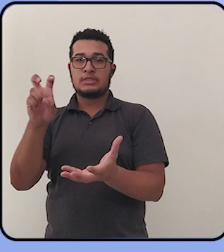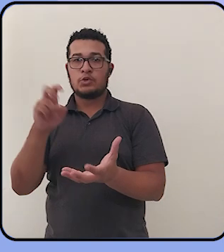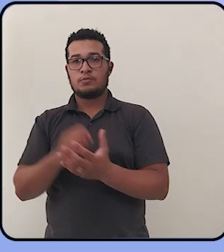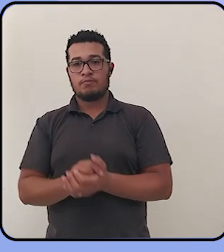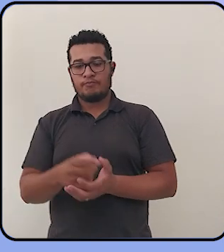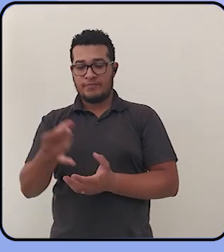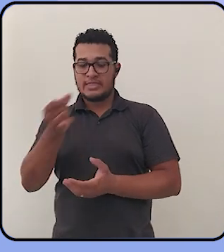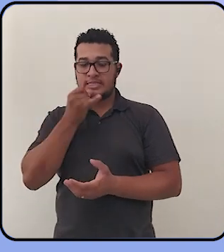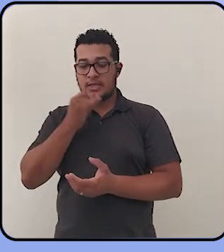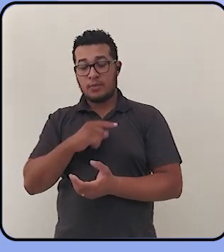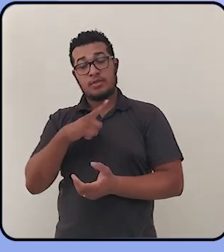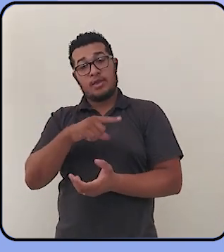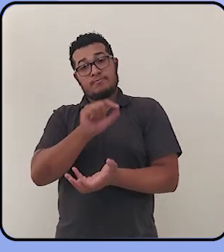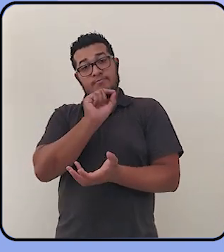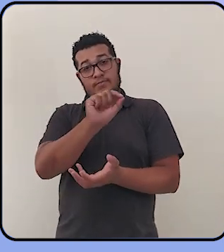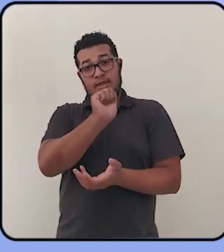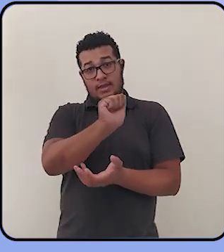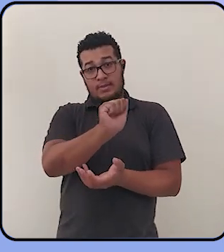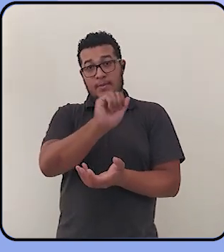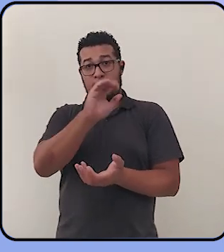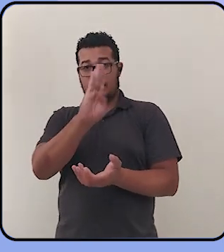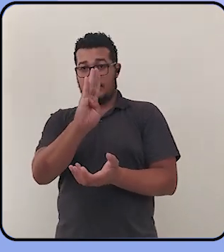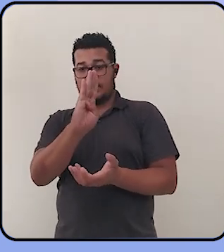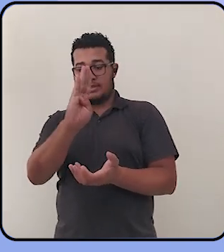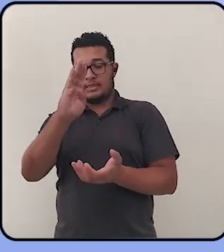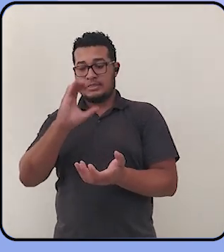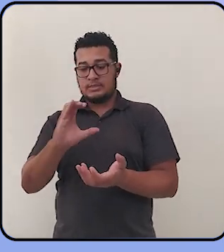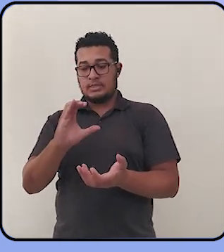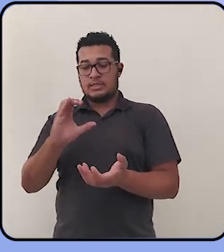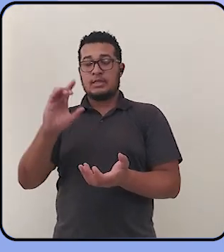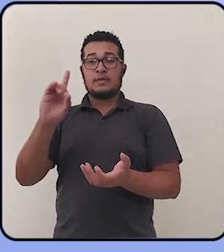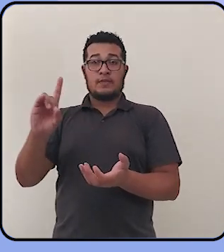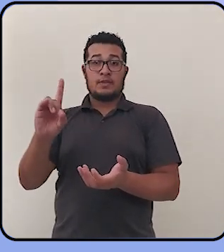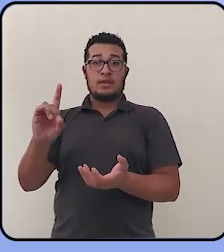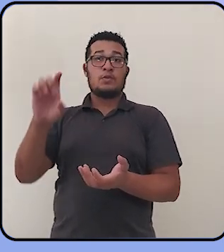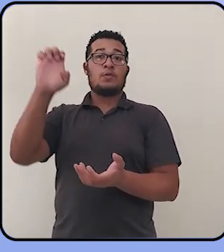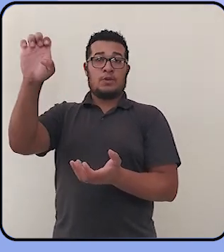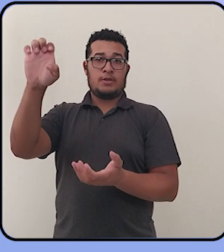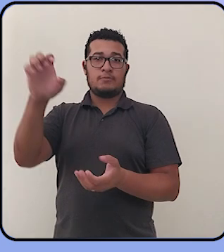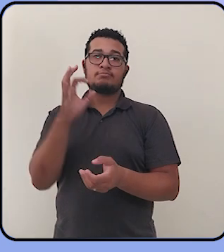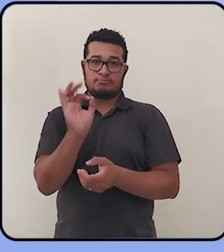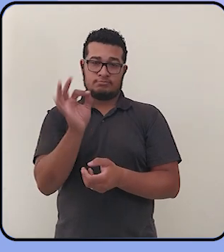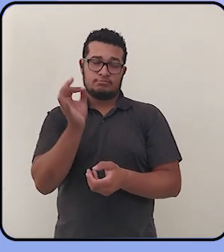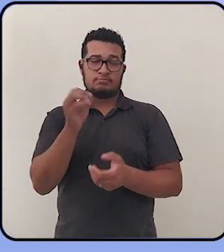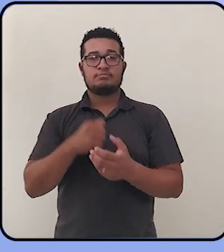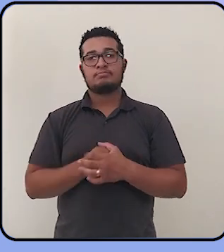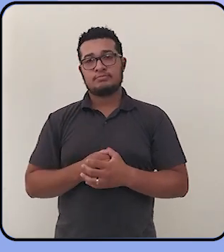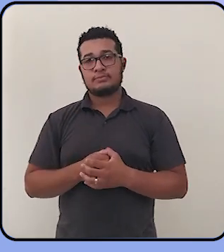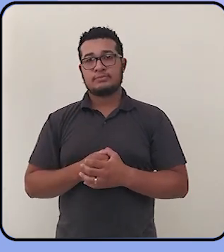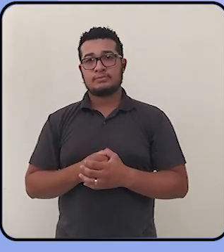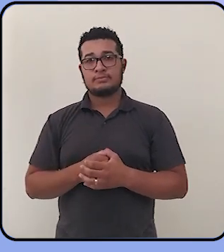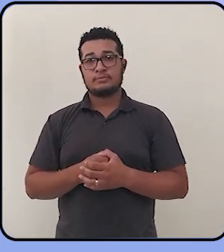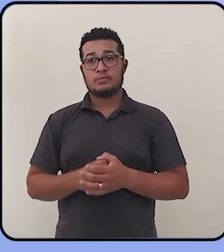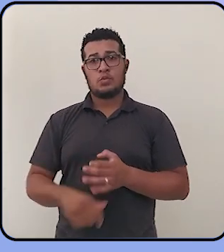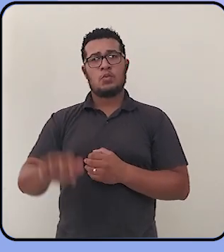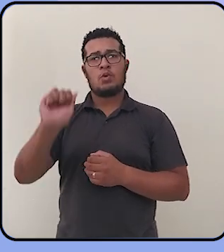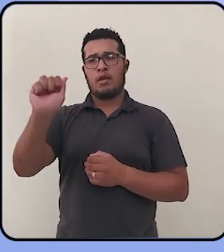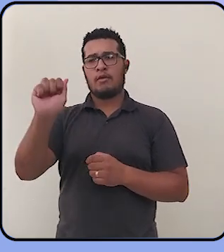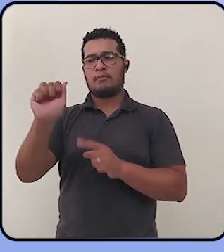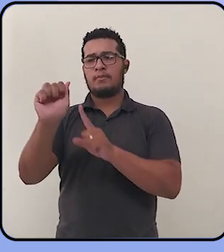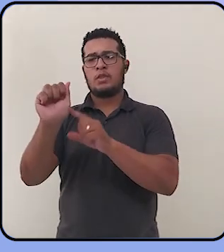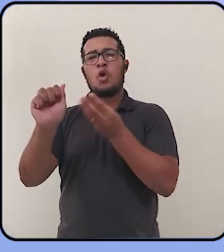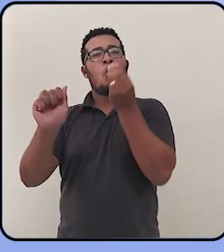ponto A, o ponto B, o ponto C, o ponto D e o ponto E. Tá? O ponto